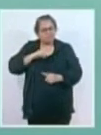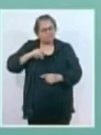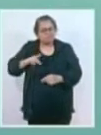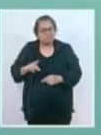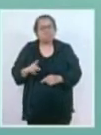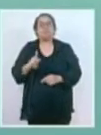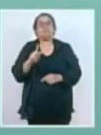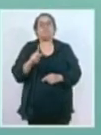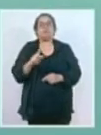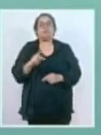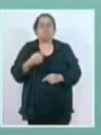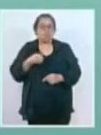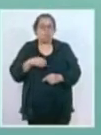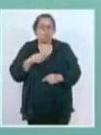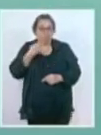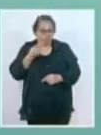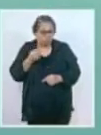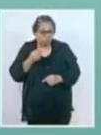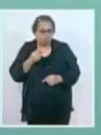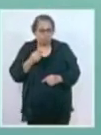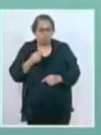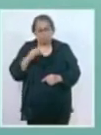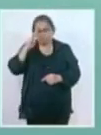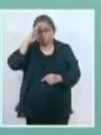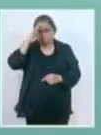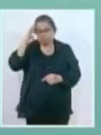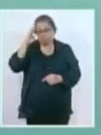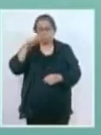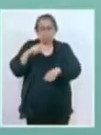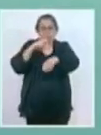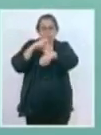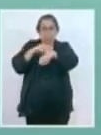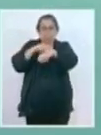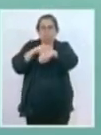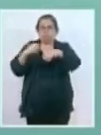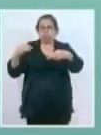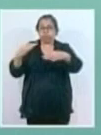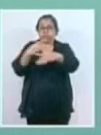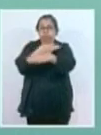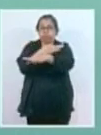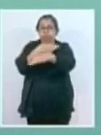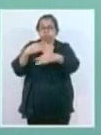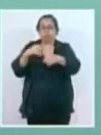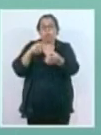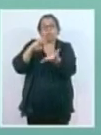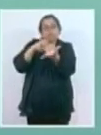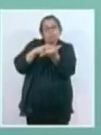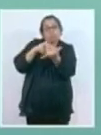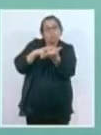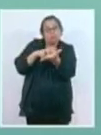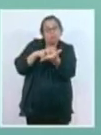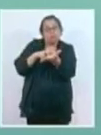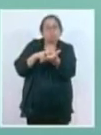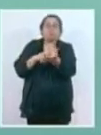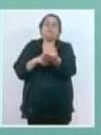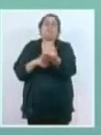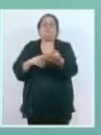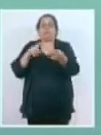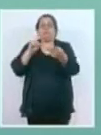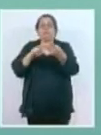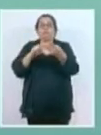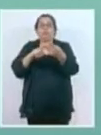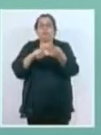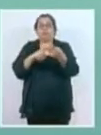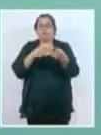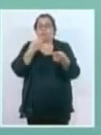especialmente, vou enfatizar, especialmente em horário de pico, cedo mais ou menos ali o horário do almoço, e principalmente